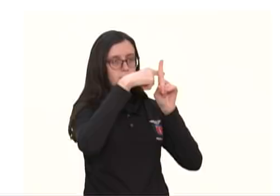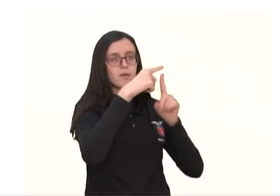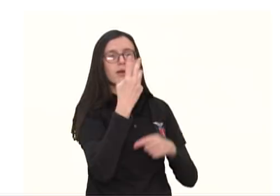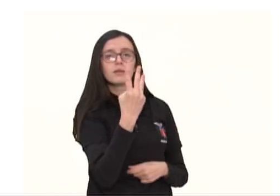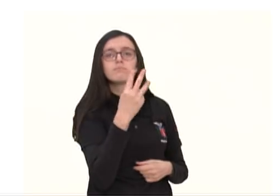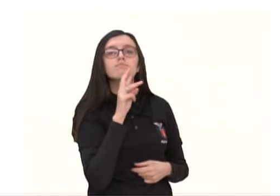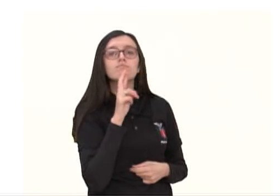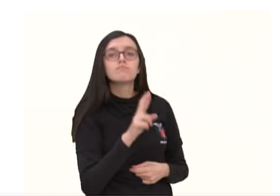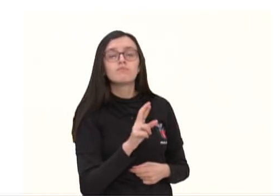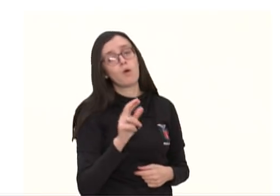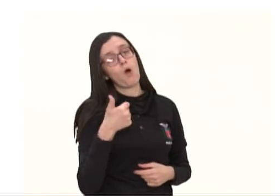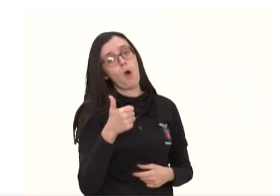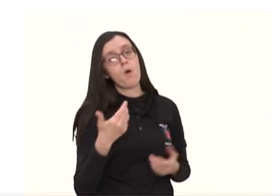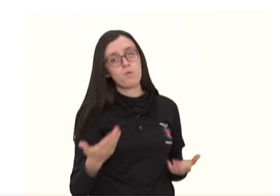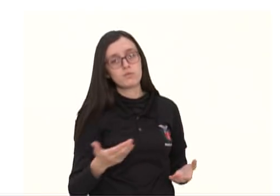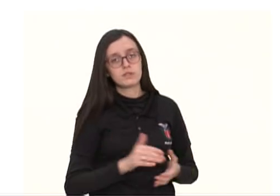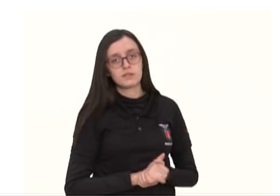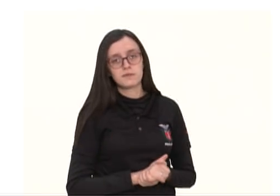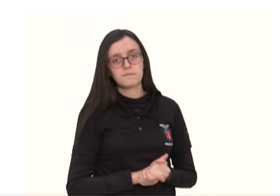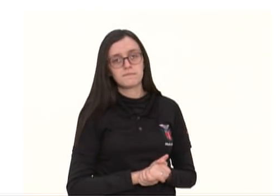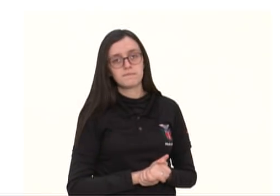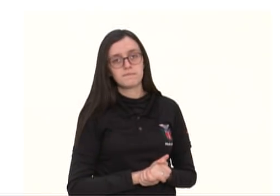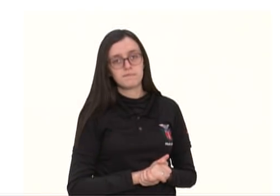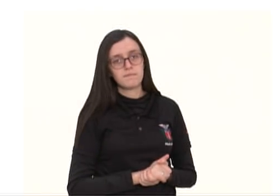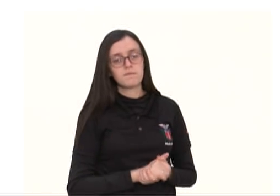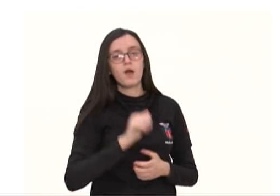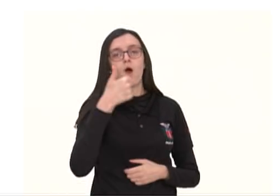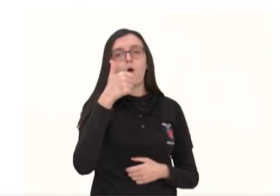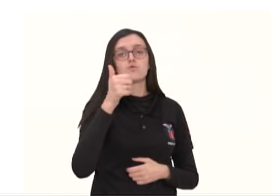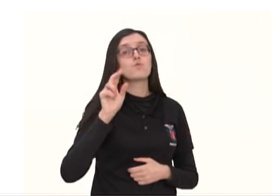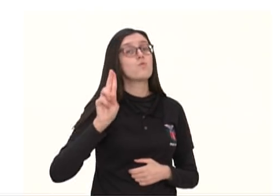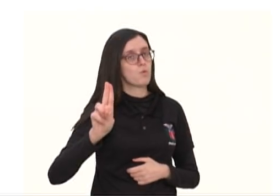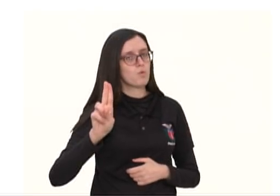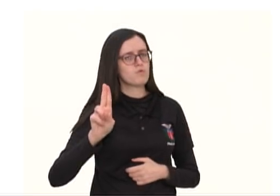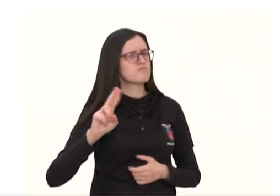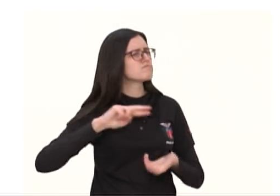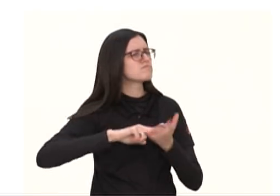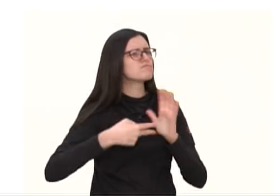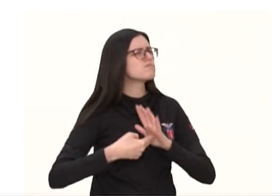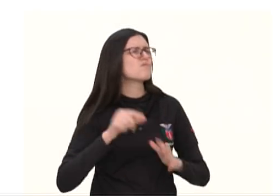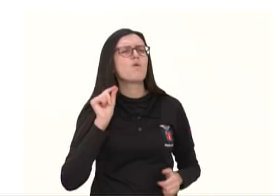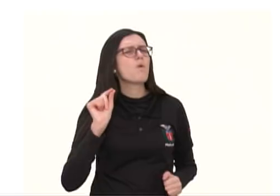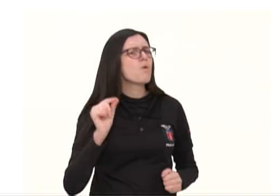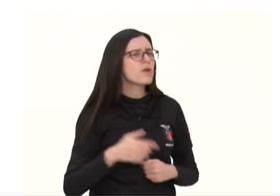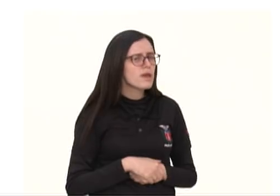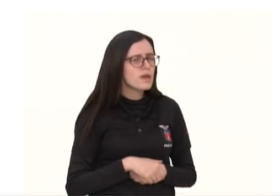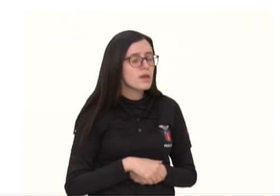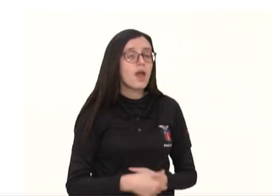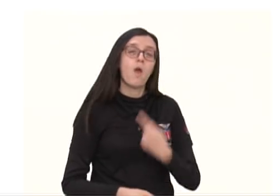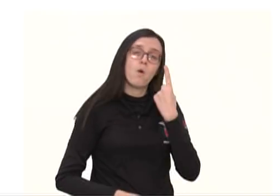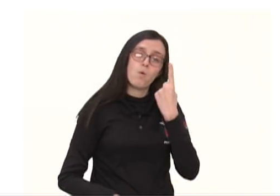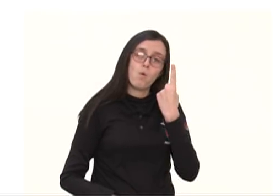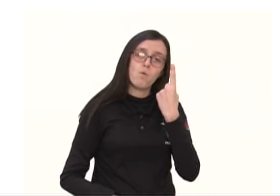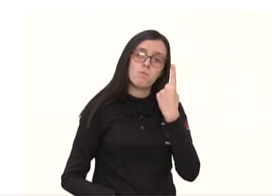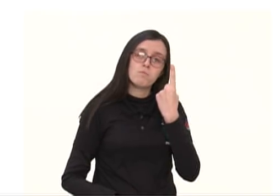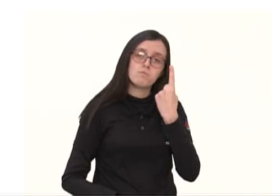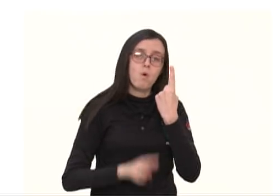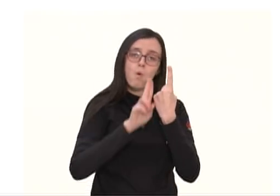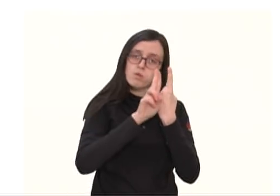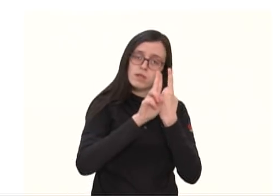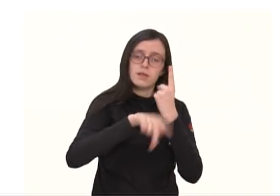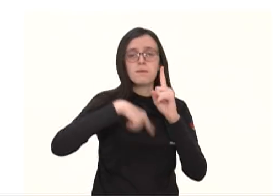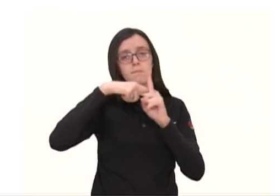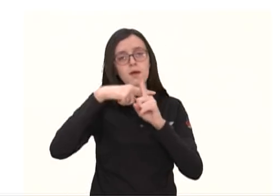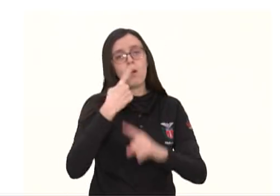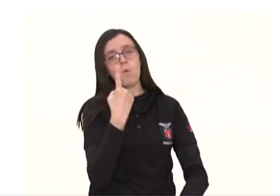3, 11. 11 unidades. O que significa 11 unidades? Uma unidade